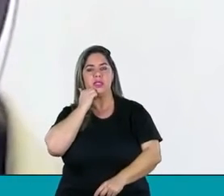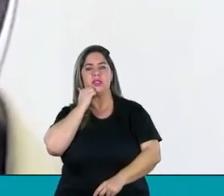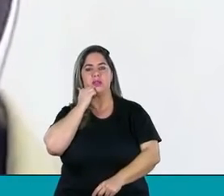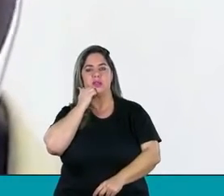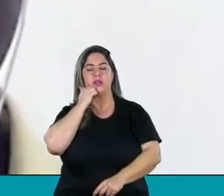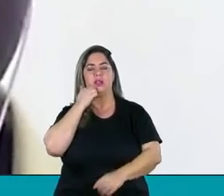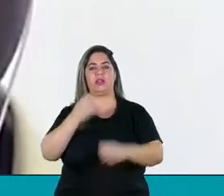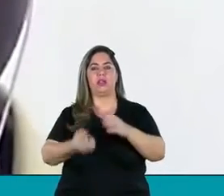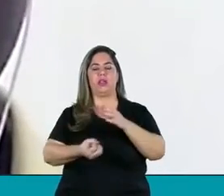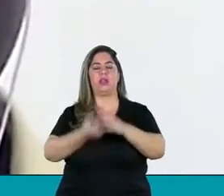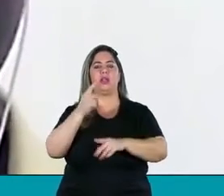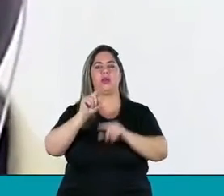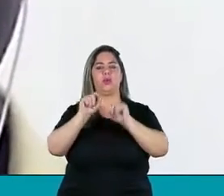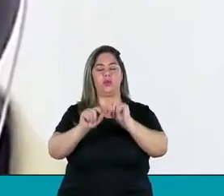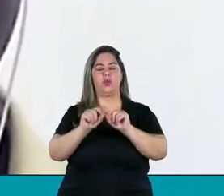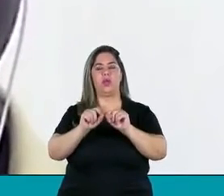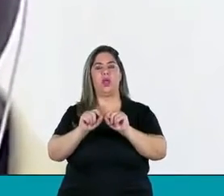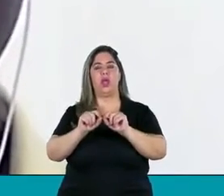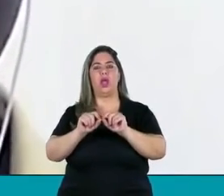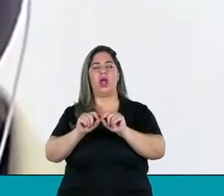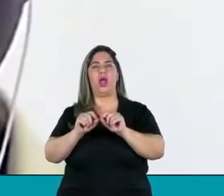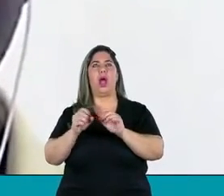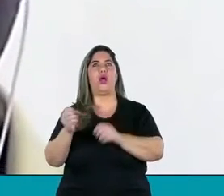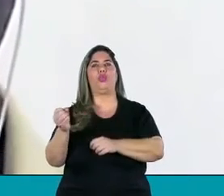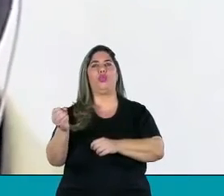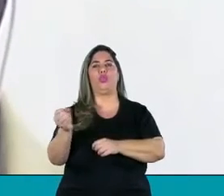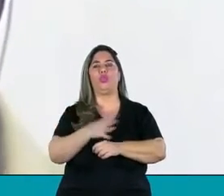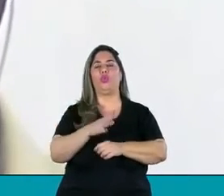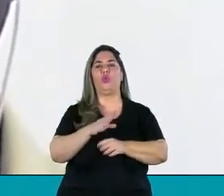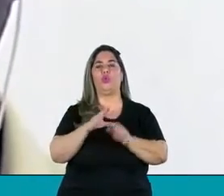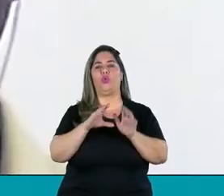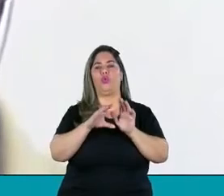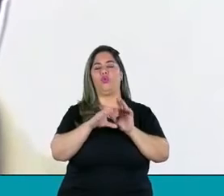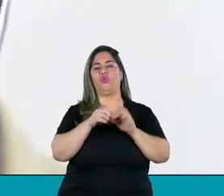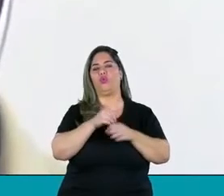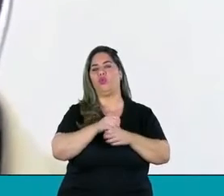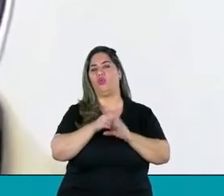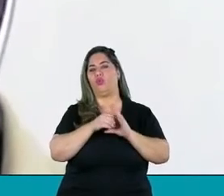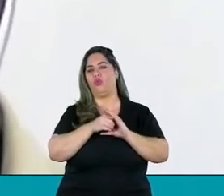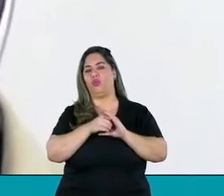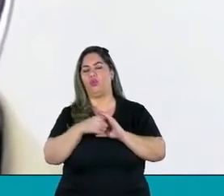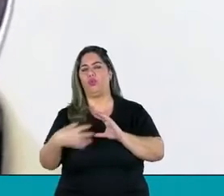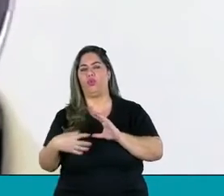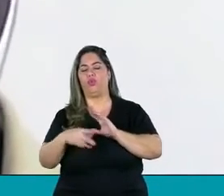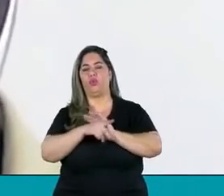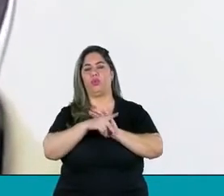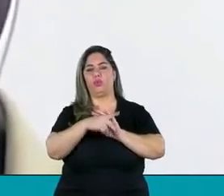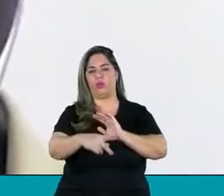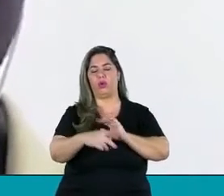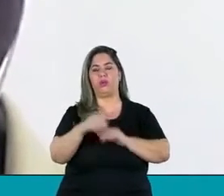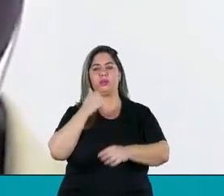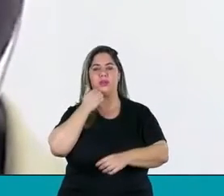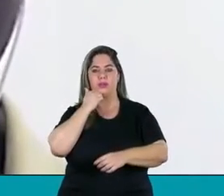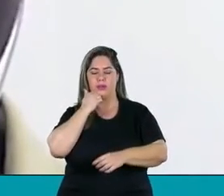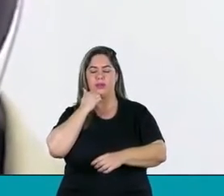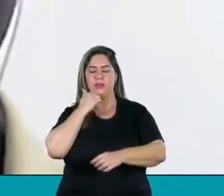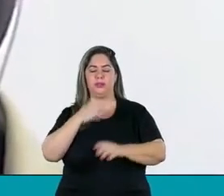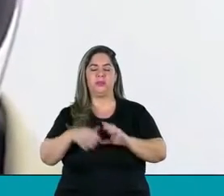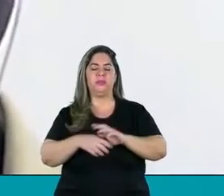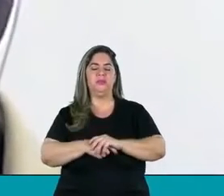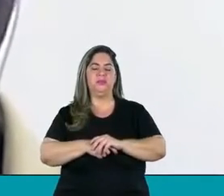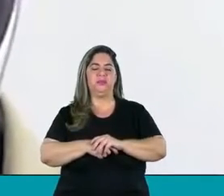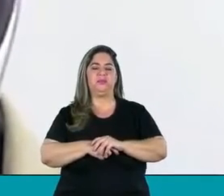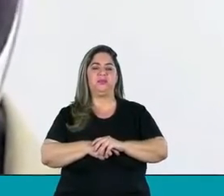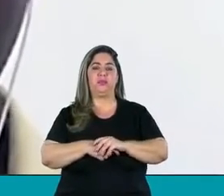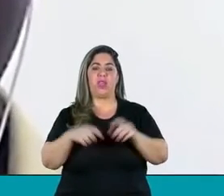desse novo contexto da ciência. Pela perspectiva complexa, uma reflexão ponderada sobre esse conceito